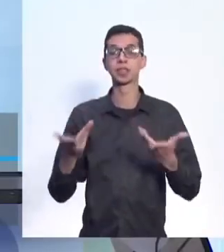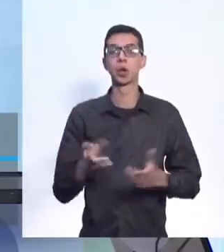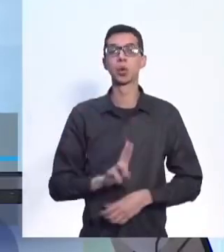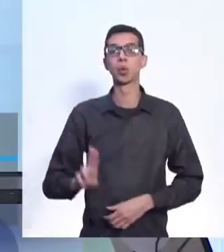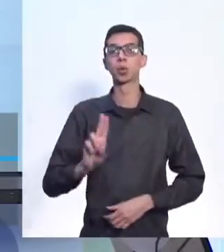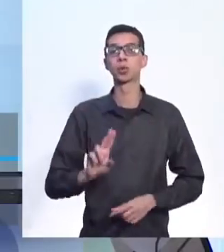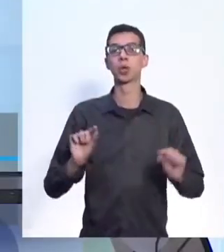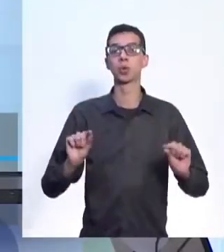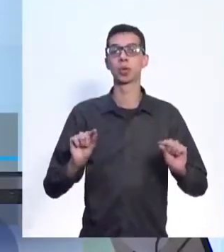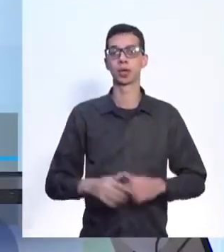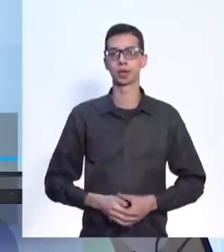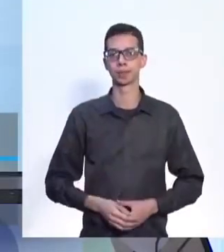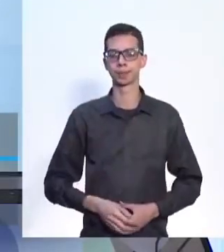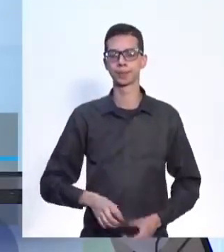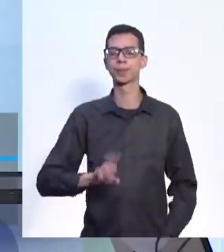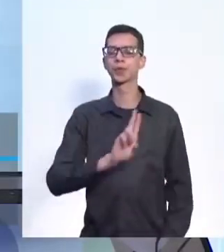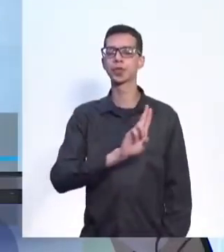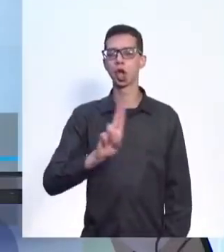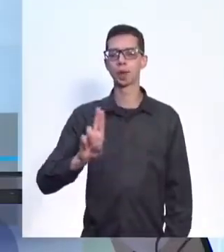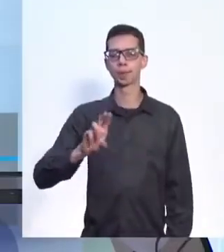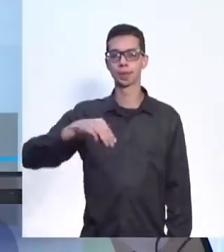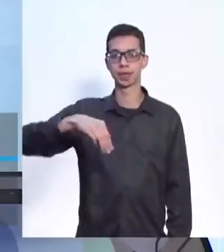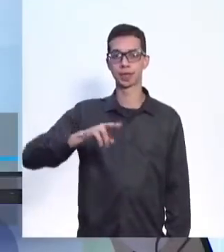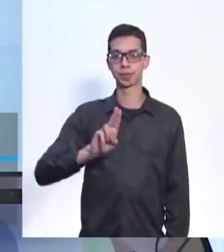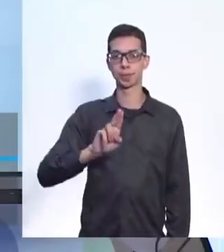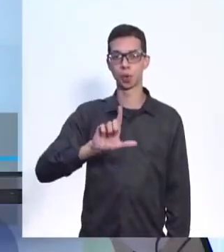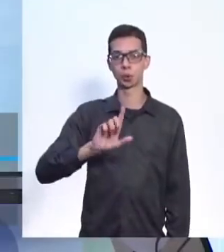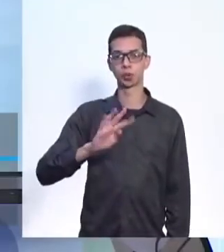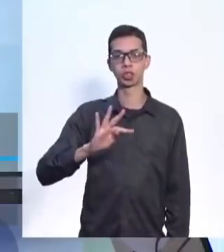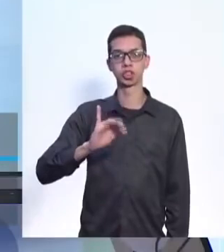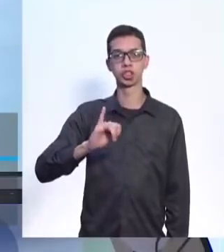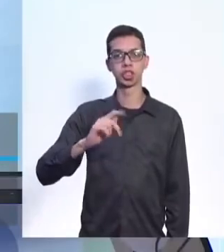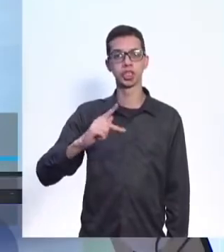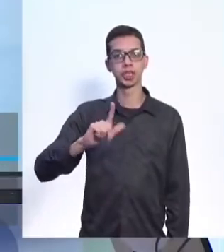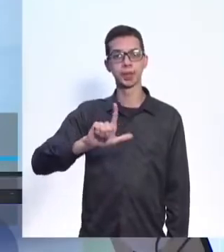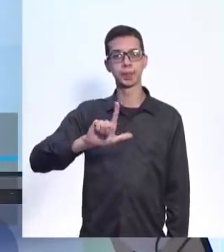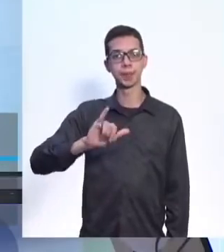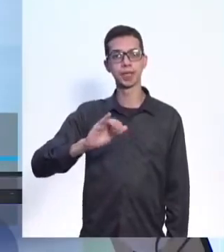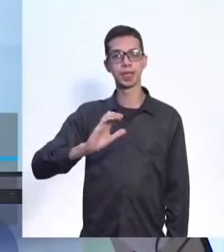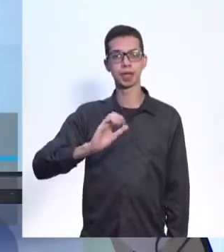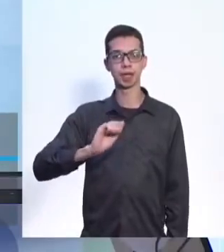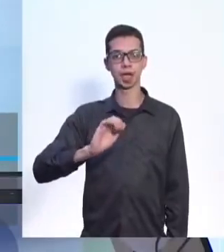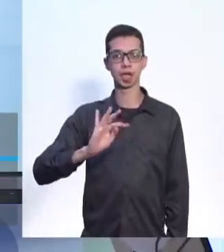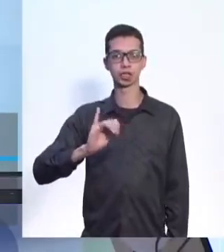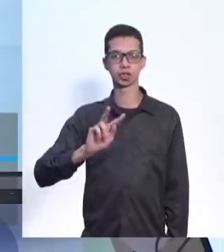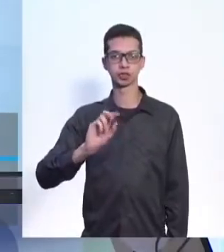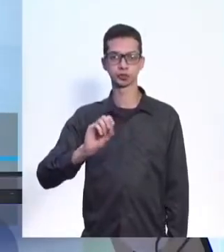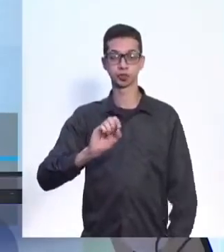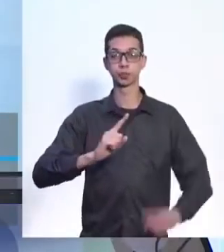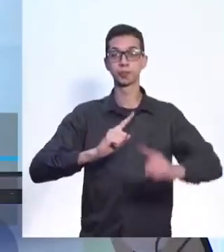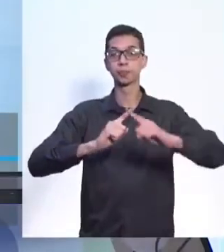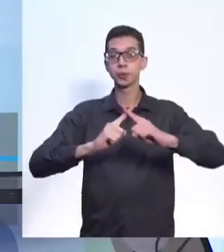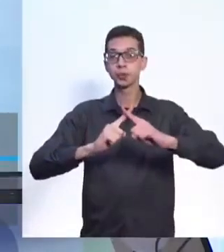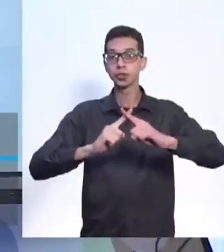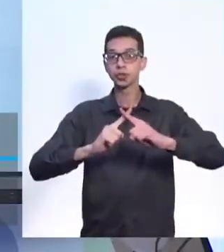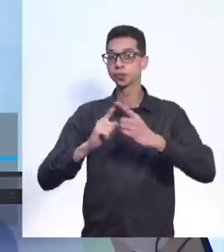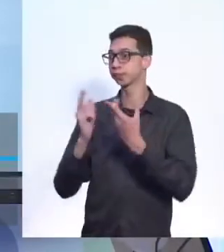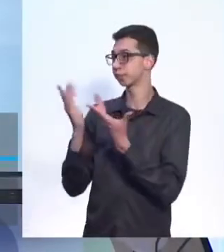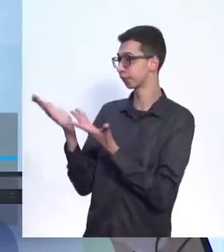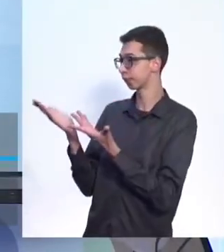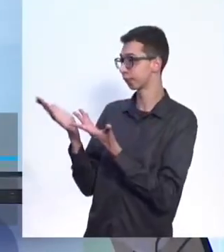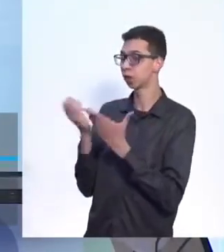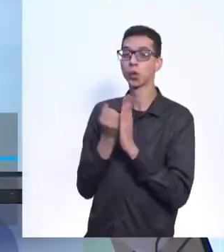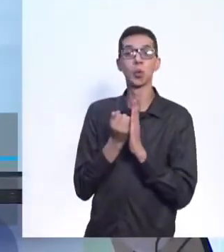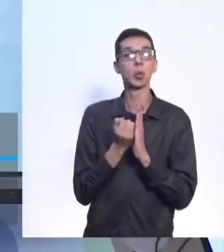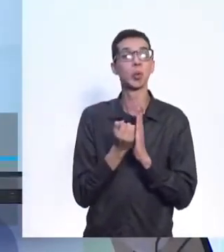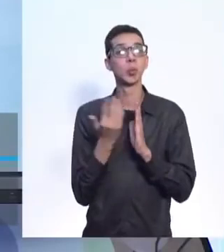princípio multiplicativo. Vamos multiplicar esses valores para ver quanto dá.